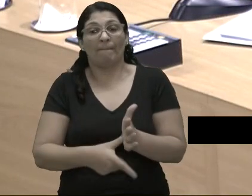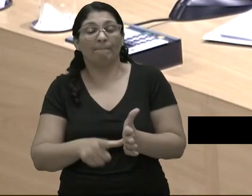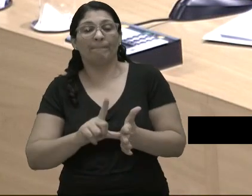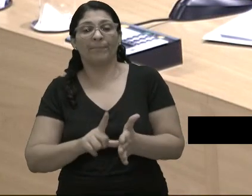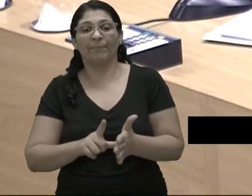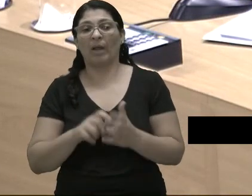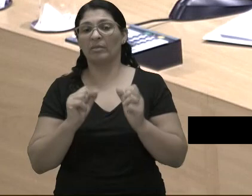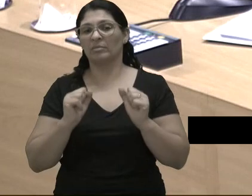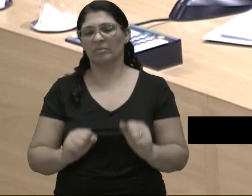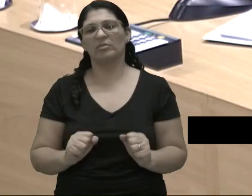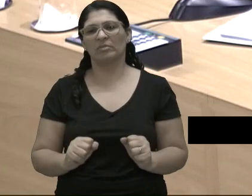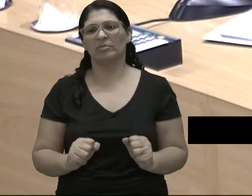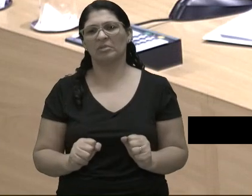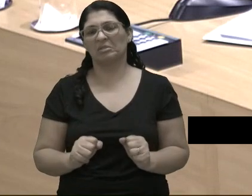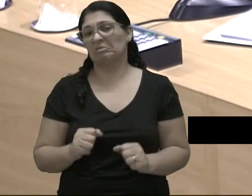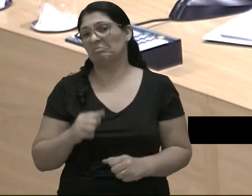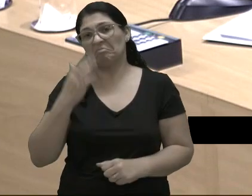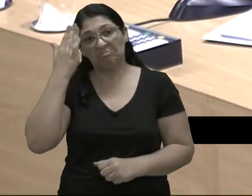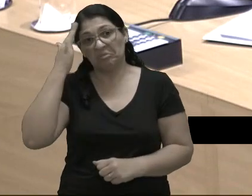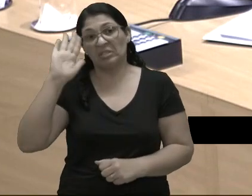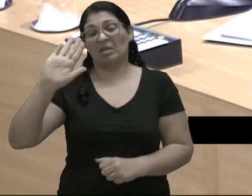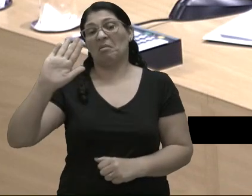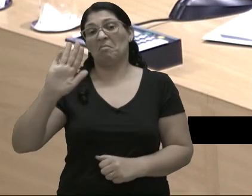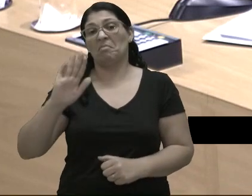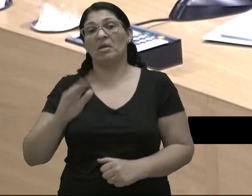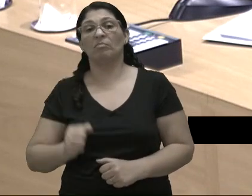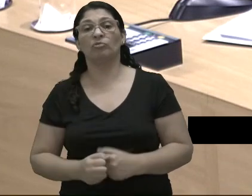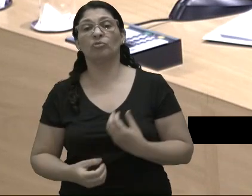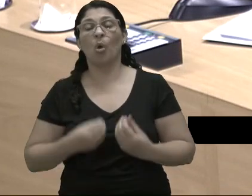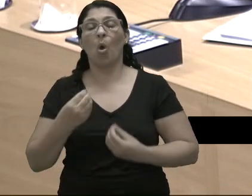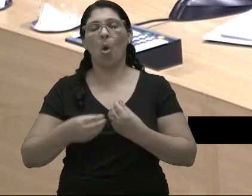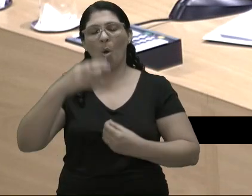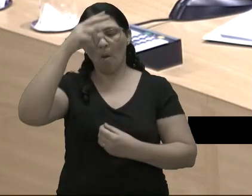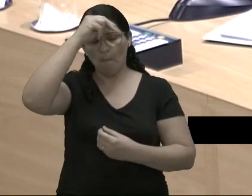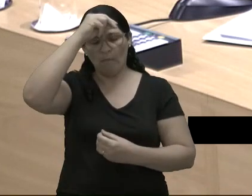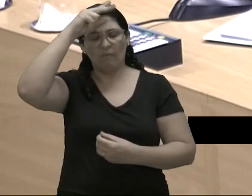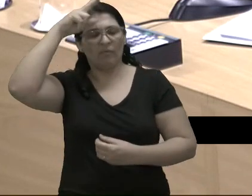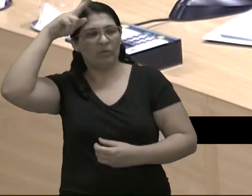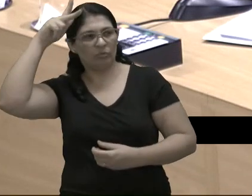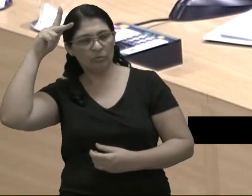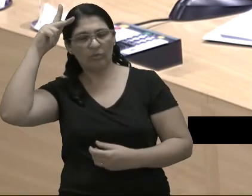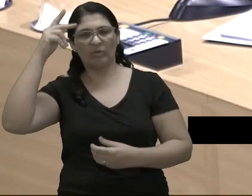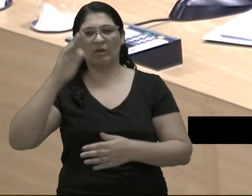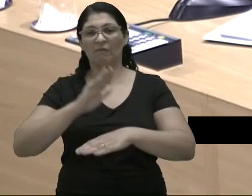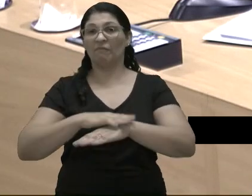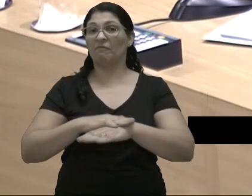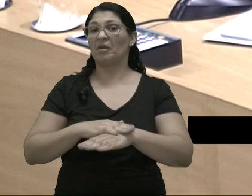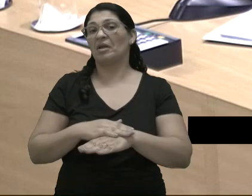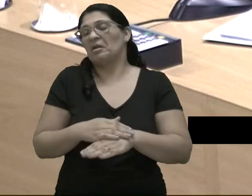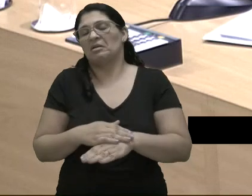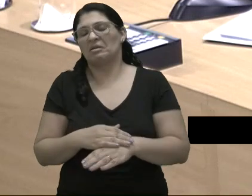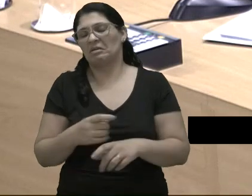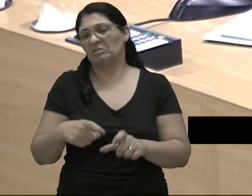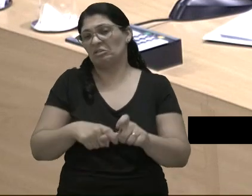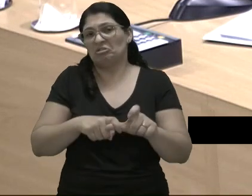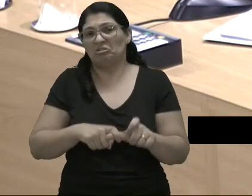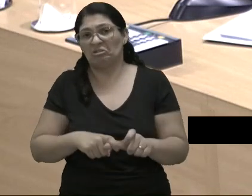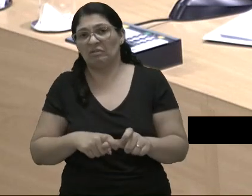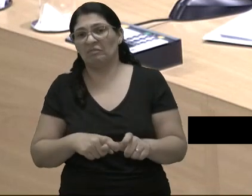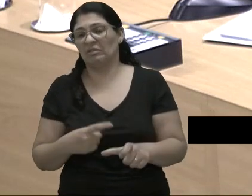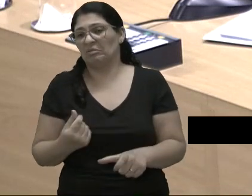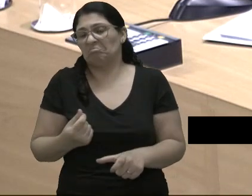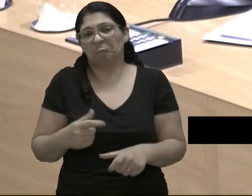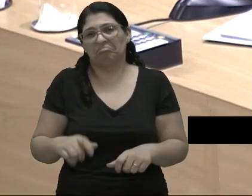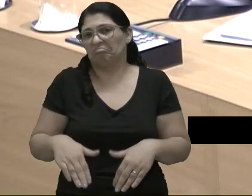aí em relação ao montante que a prefeitura fez para eles, em relação ao pagamento, né? O quanto deve ou...